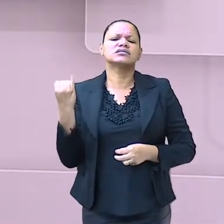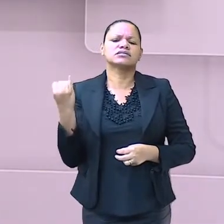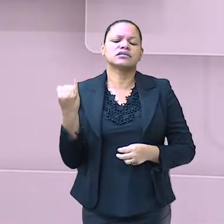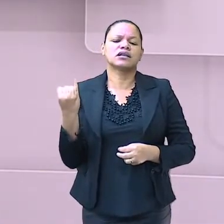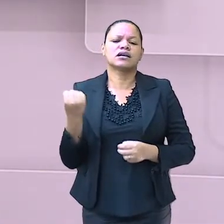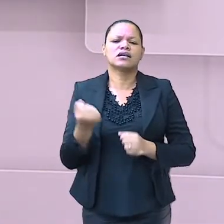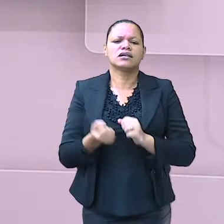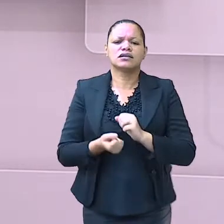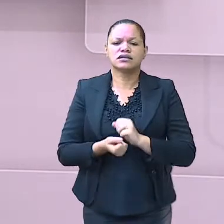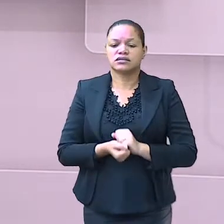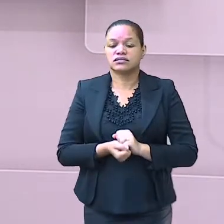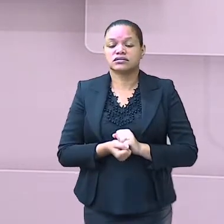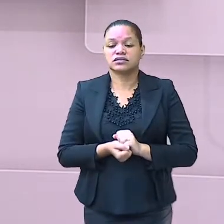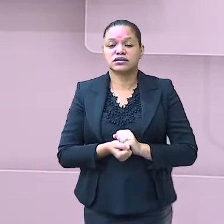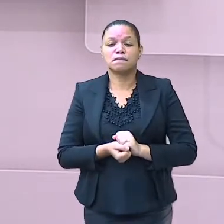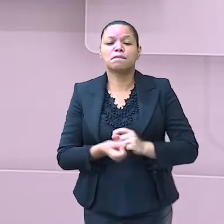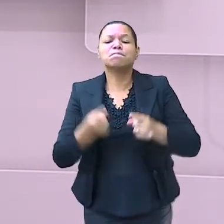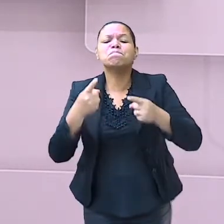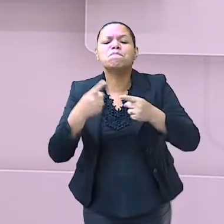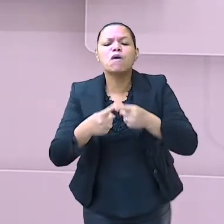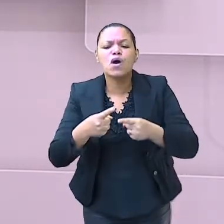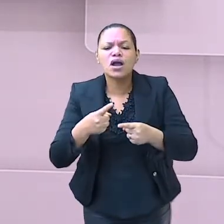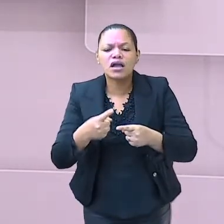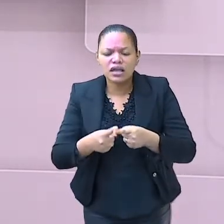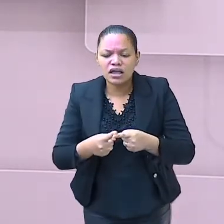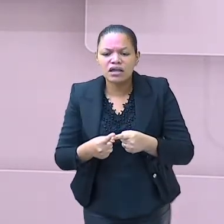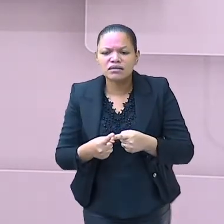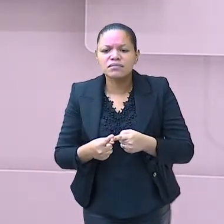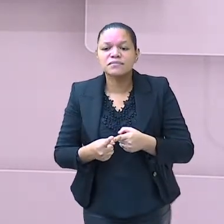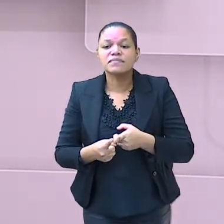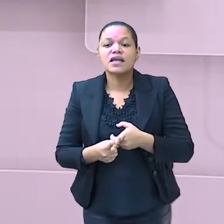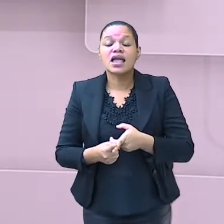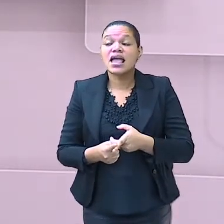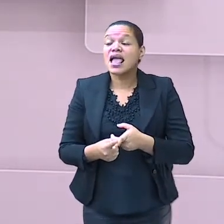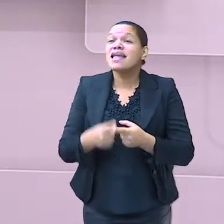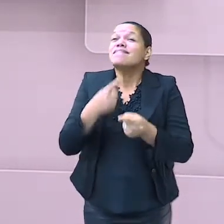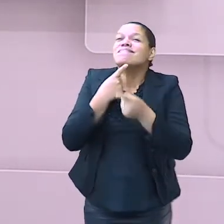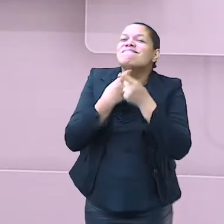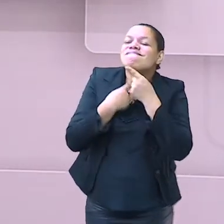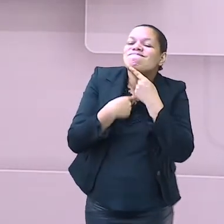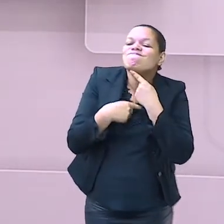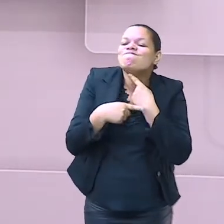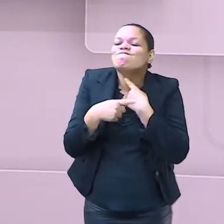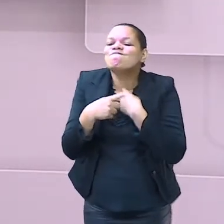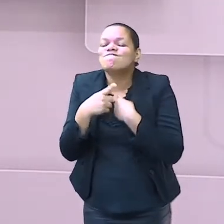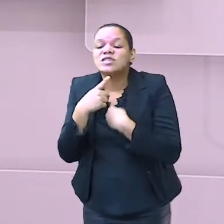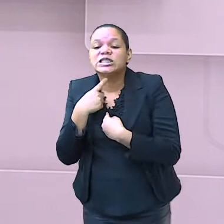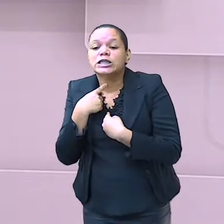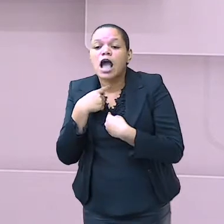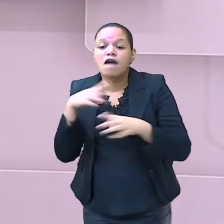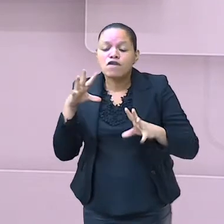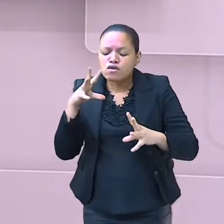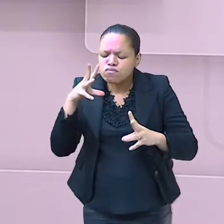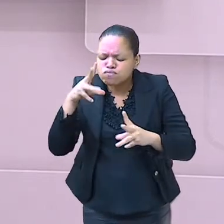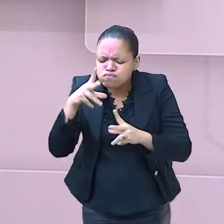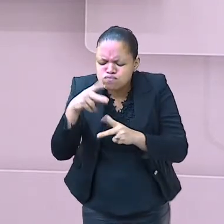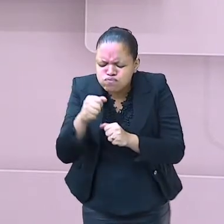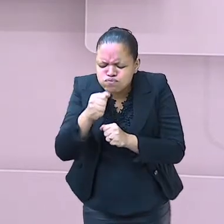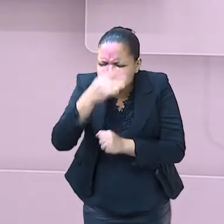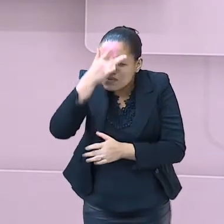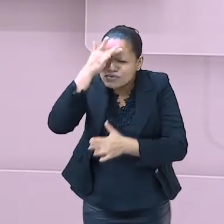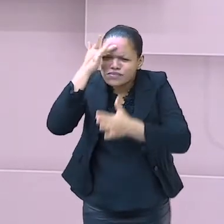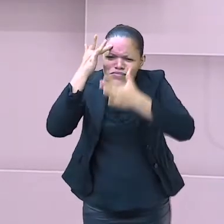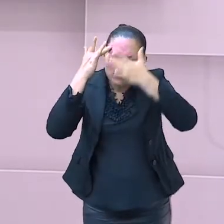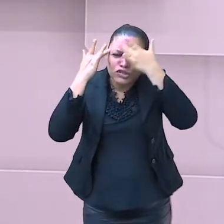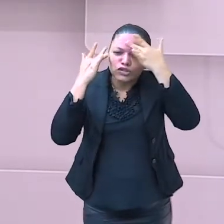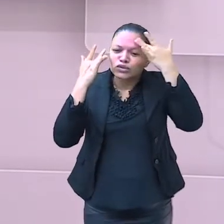que um dia, né, todas as pessoas possam viver como irmãos e irmãs